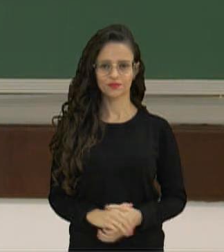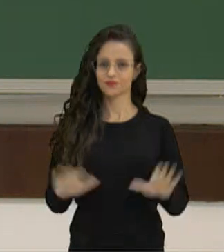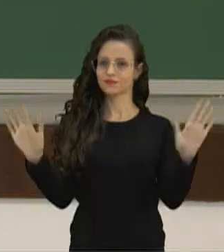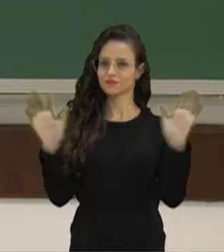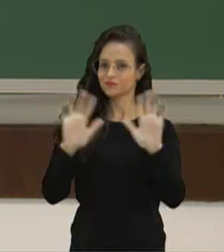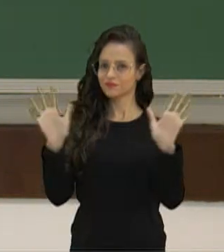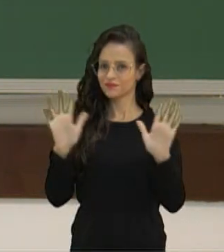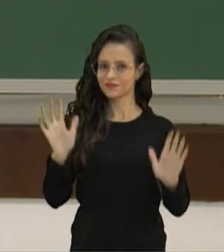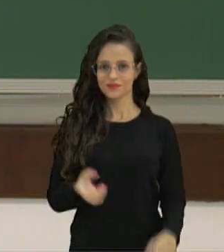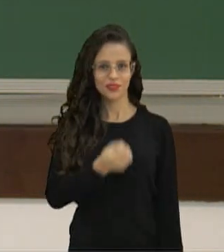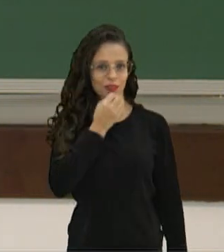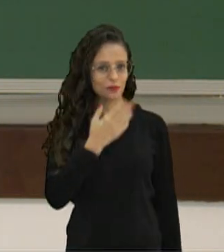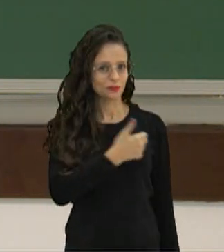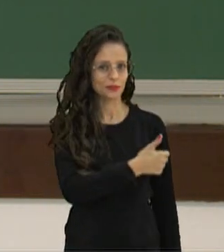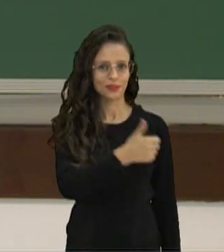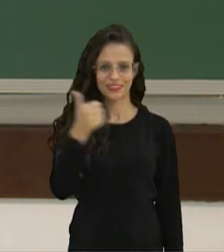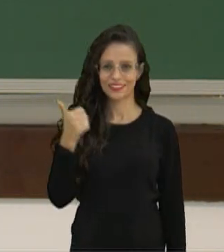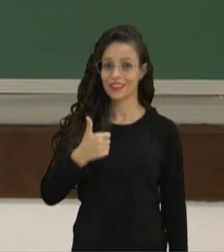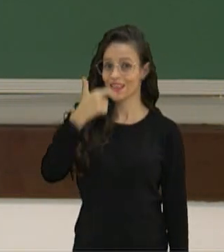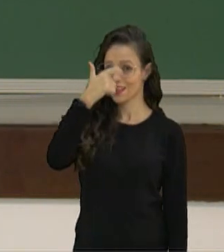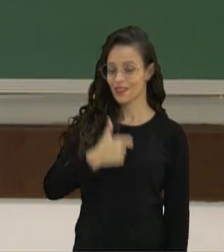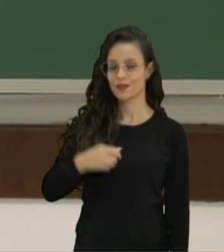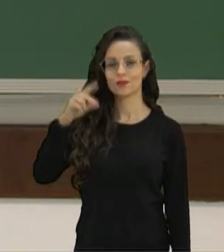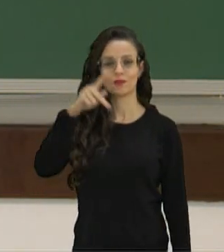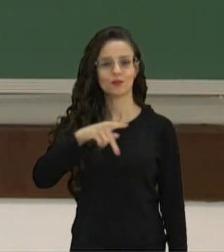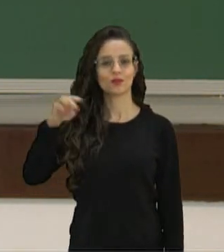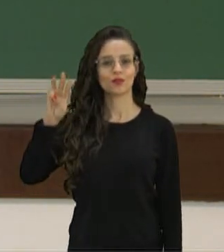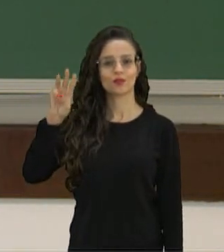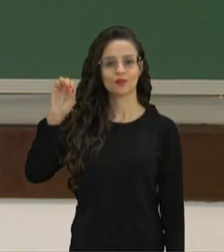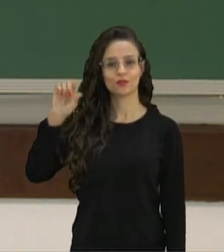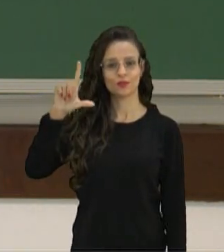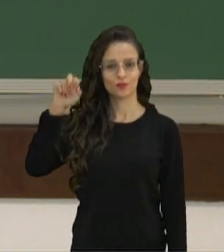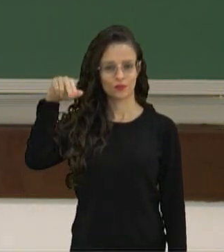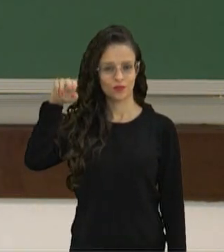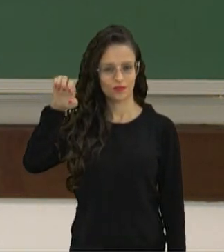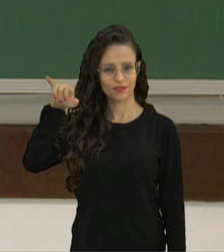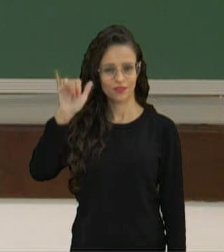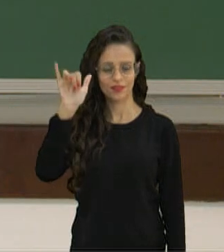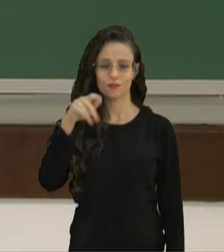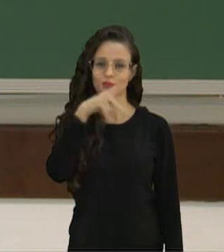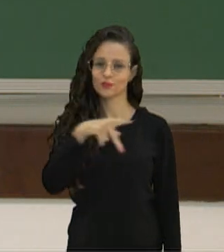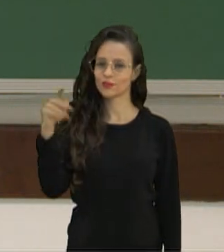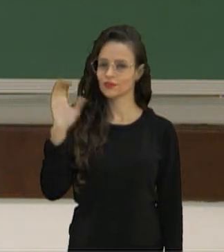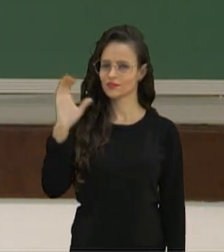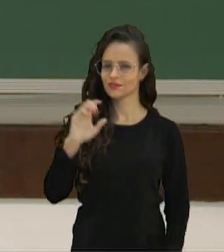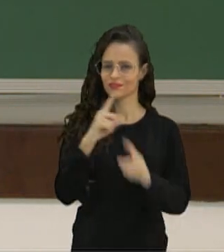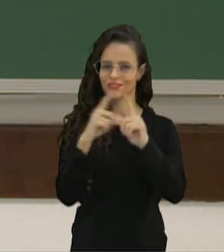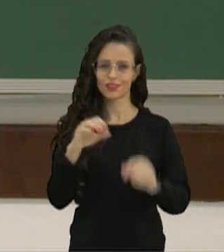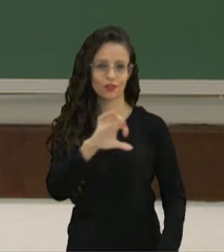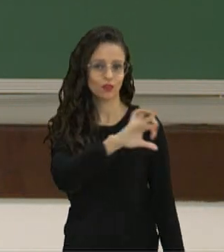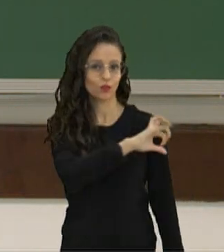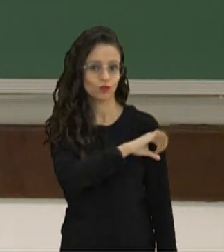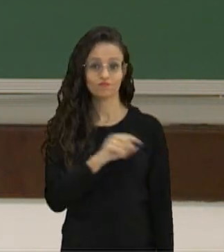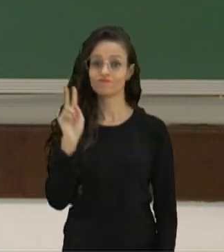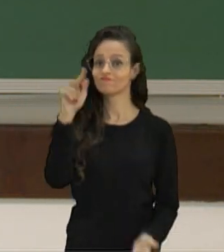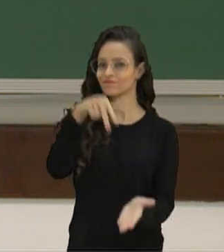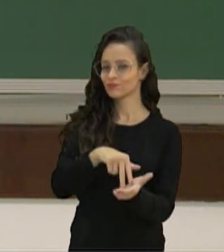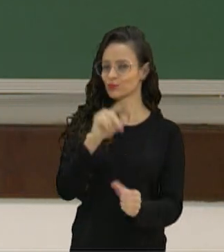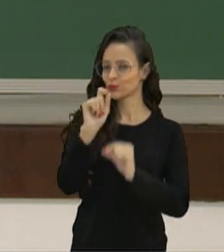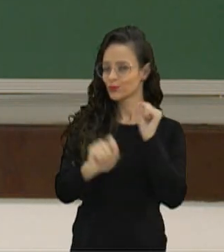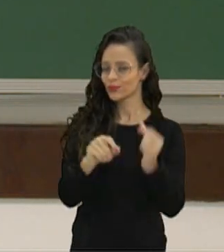Daí pessoal, como vão? Tudo bem? Aqui é o professor Volney, sou professor de Ciências do 9º ano. Estou aqui para mais uma